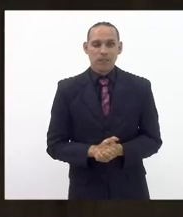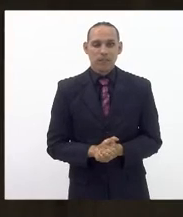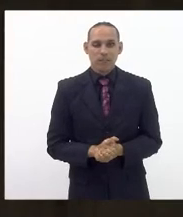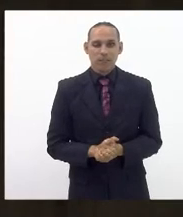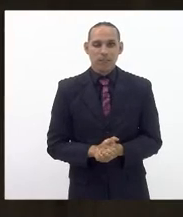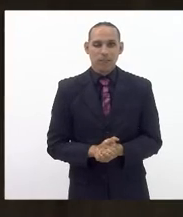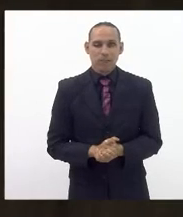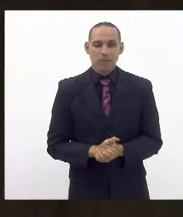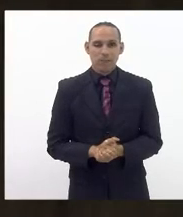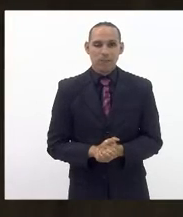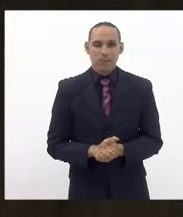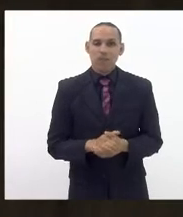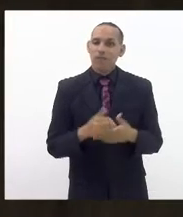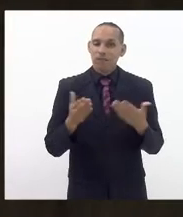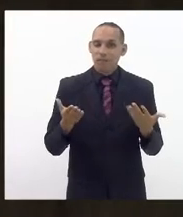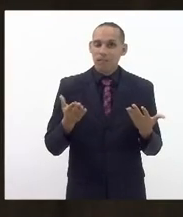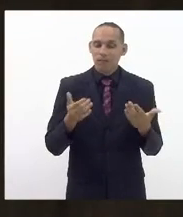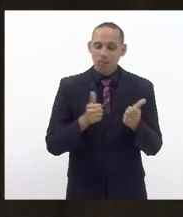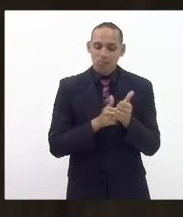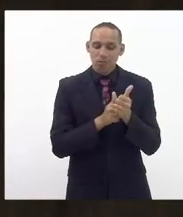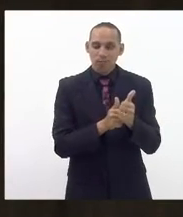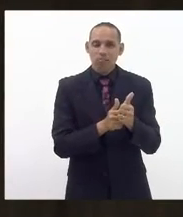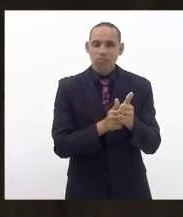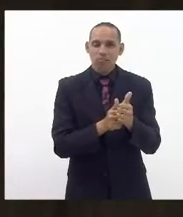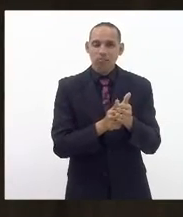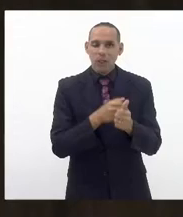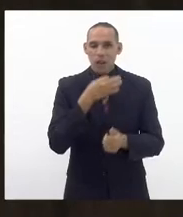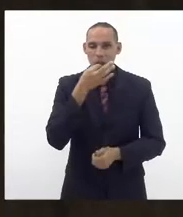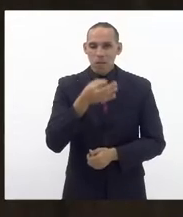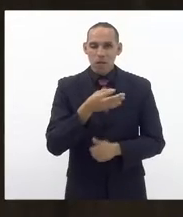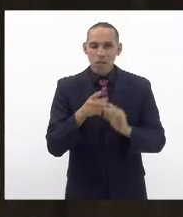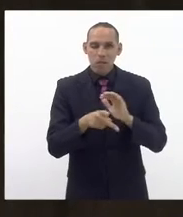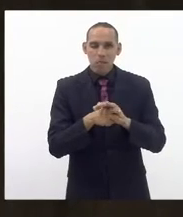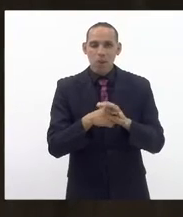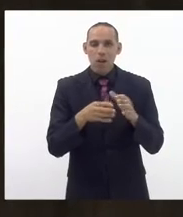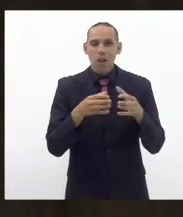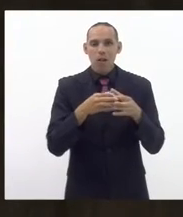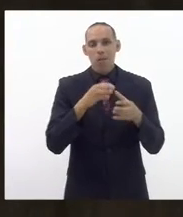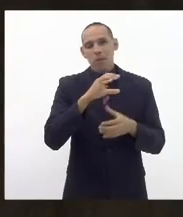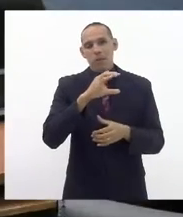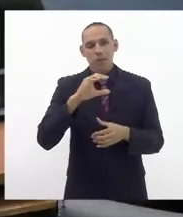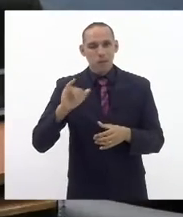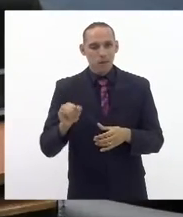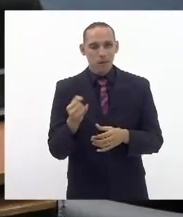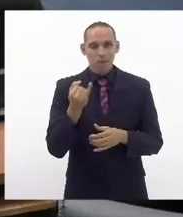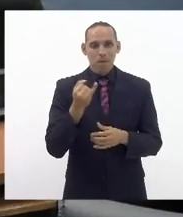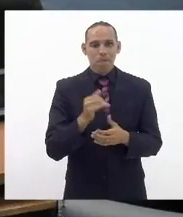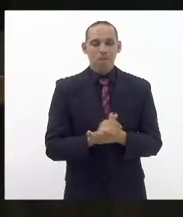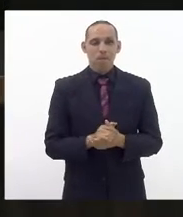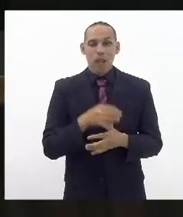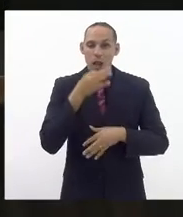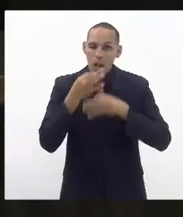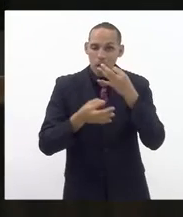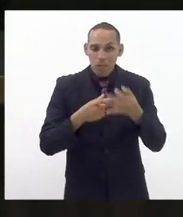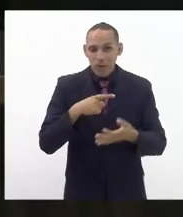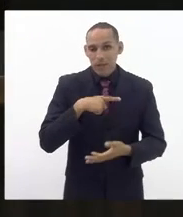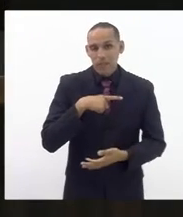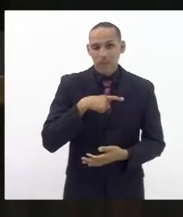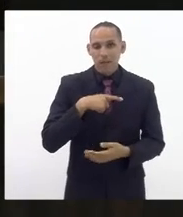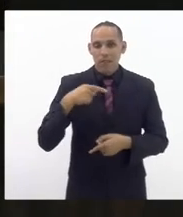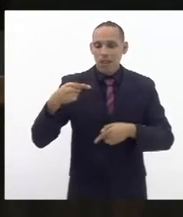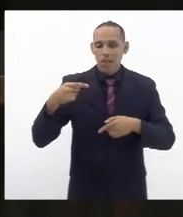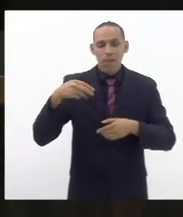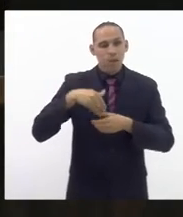no mérito, acompanho o parecer da Comissão de Constituição e Justiça. Com os pareceres emitidos,